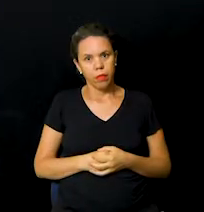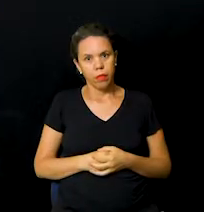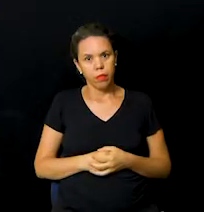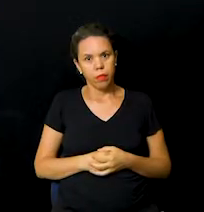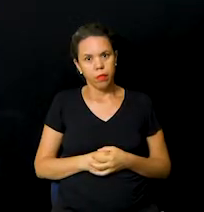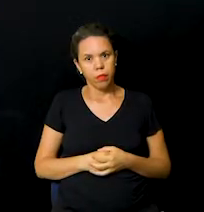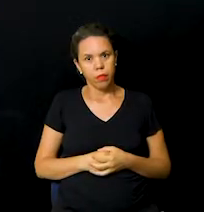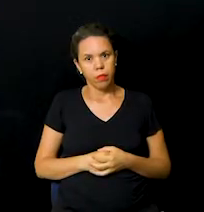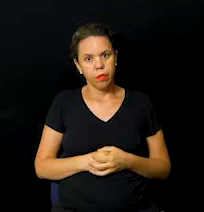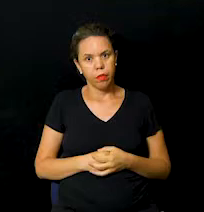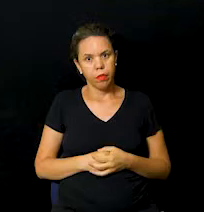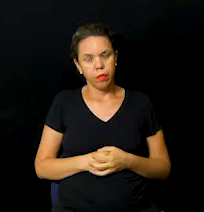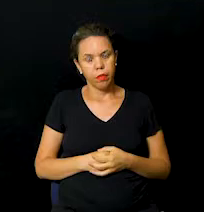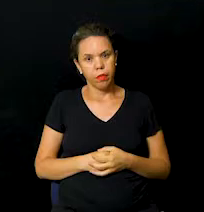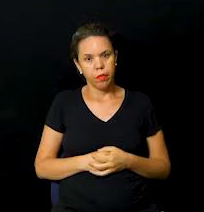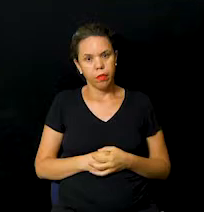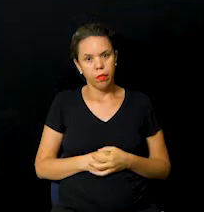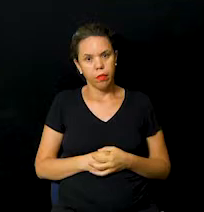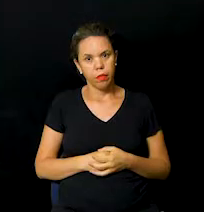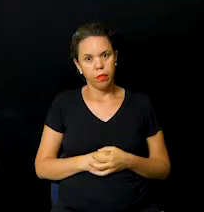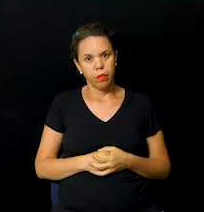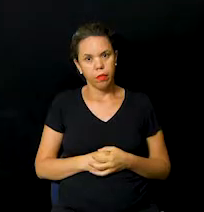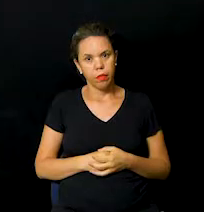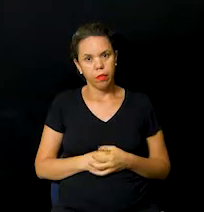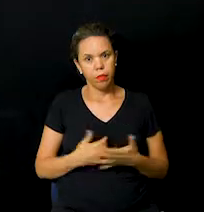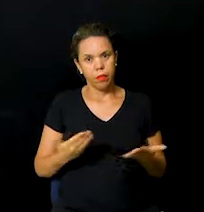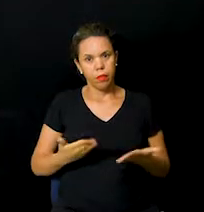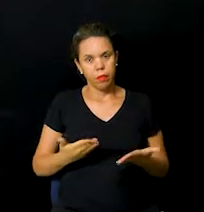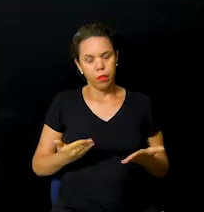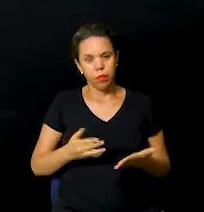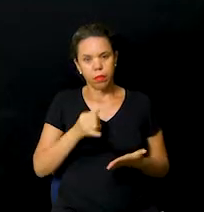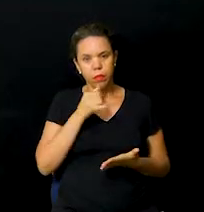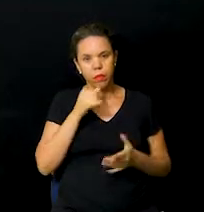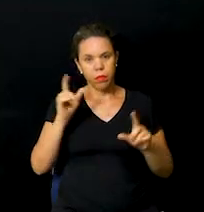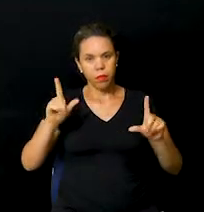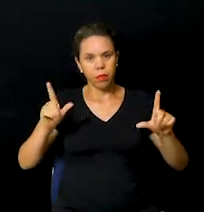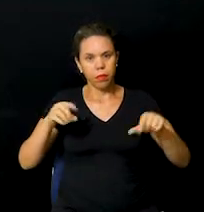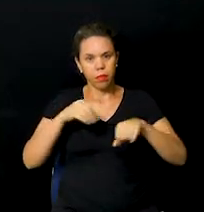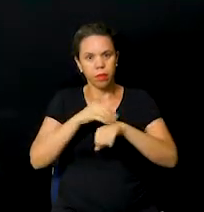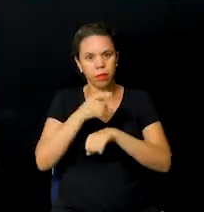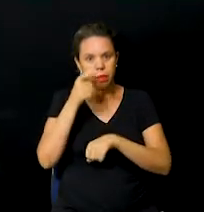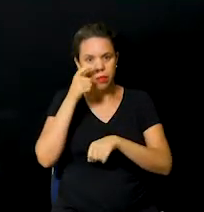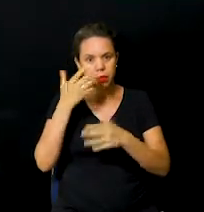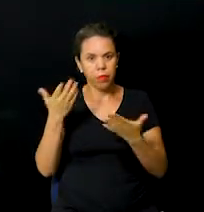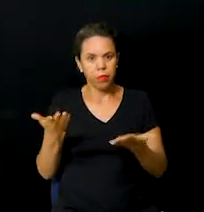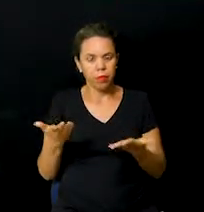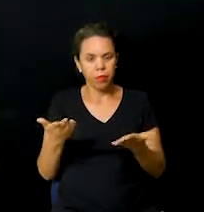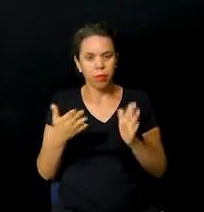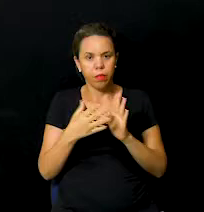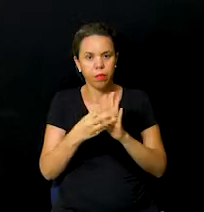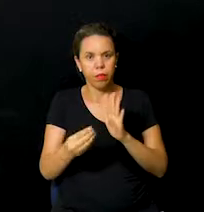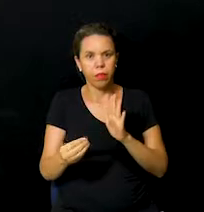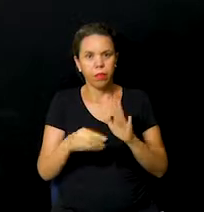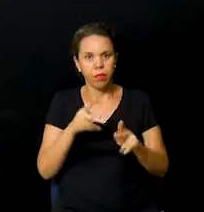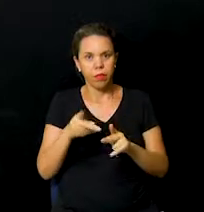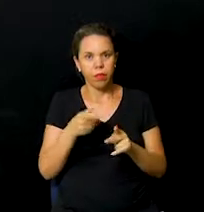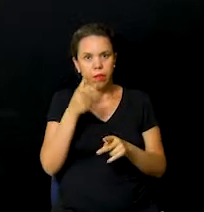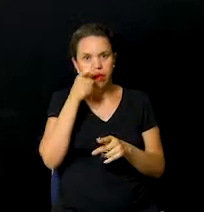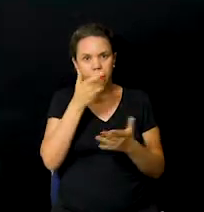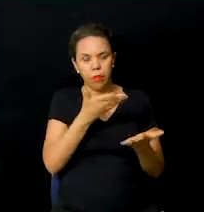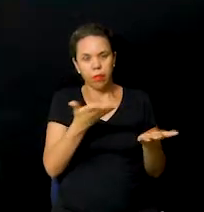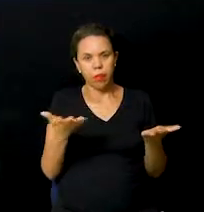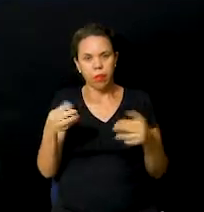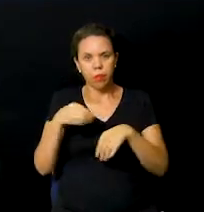que você, Aline, inclusive agora, né, passando na televisão, a gente vê que é espelho para tanta